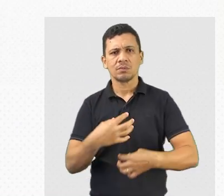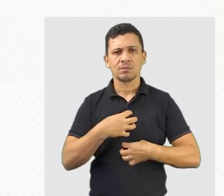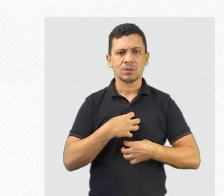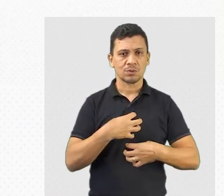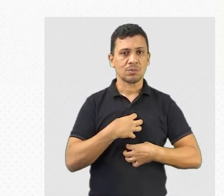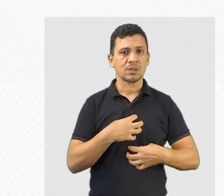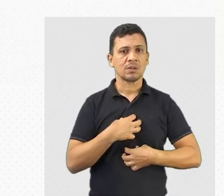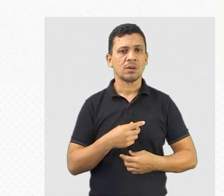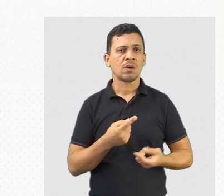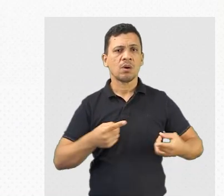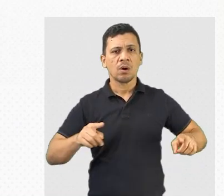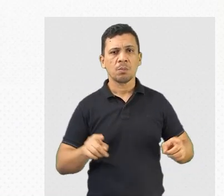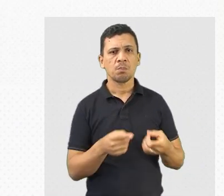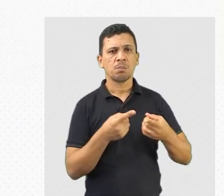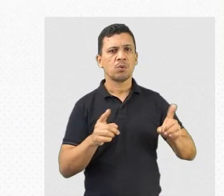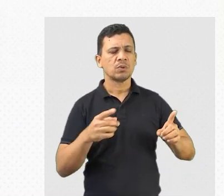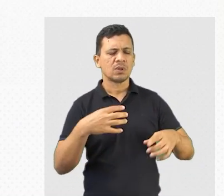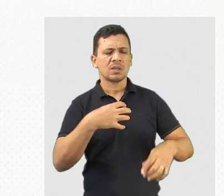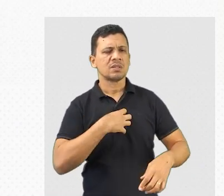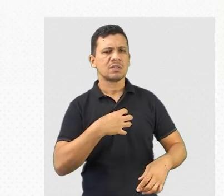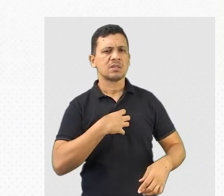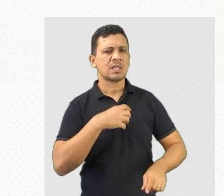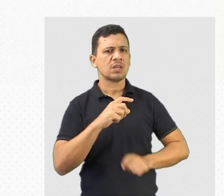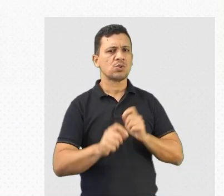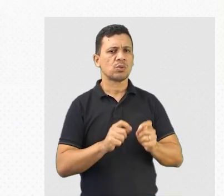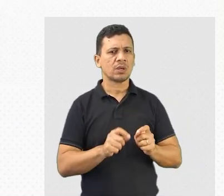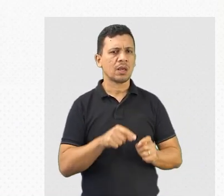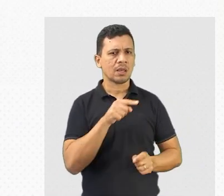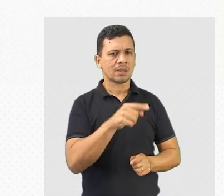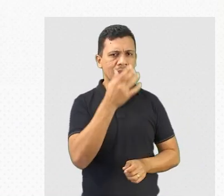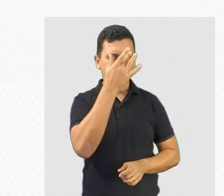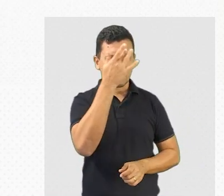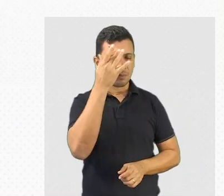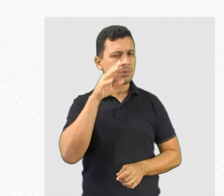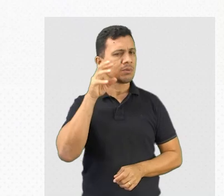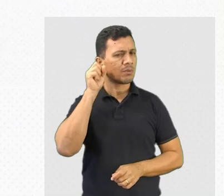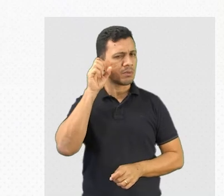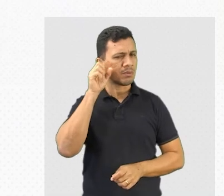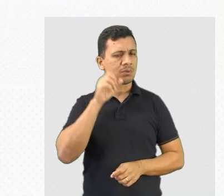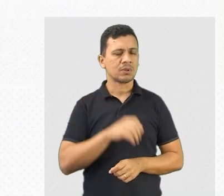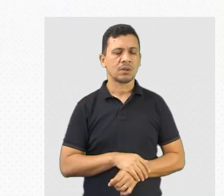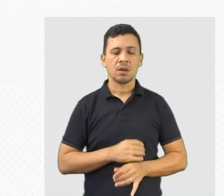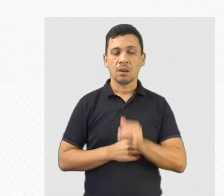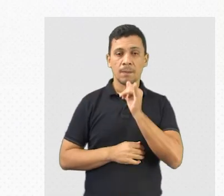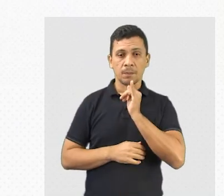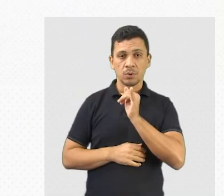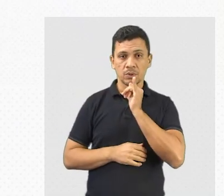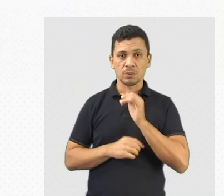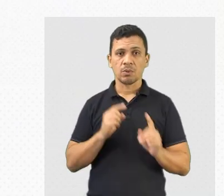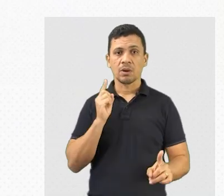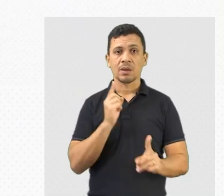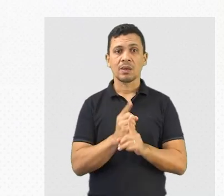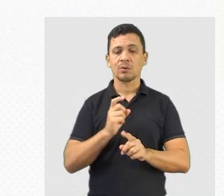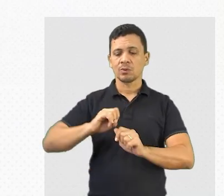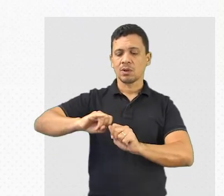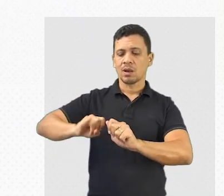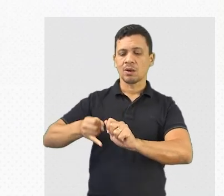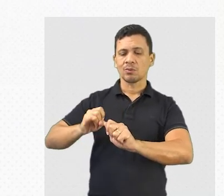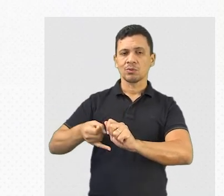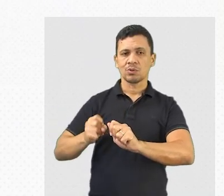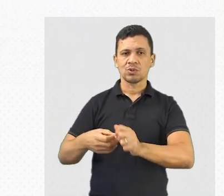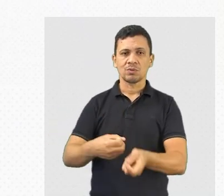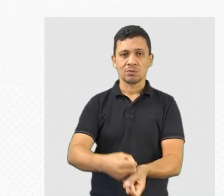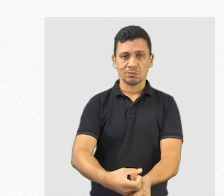o que aquela música desperta naquele receptor. Então, por exemplo, nós vamos encontrar adjetivos associados